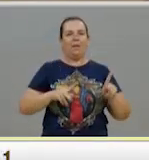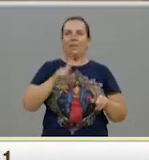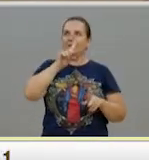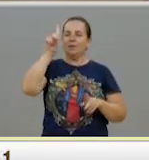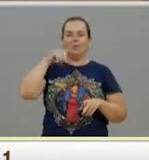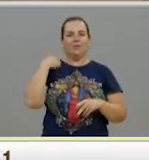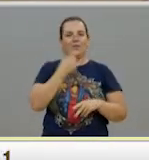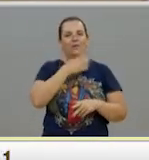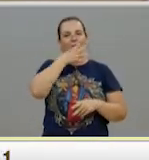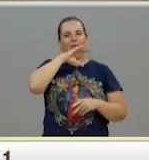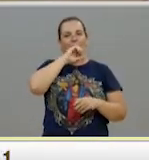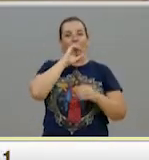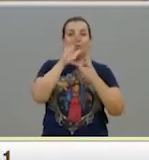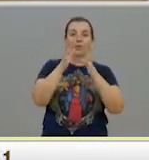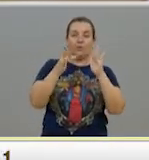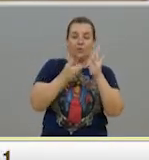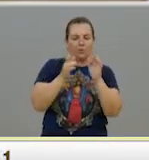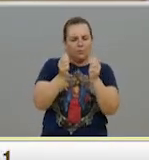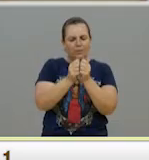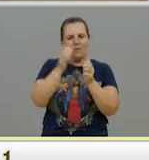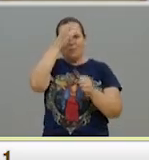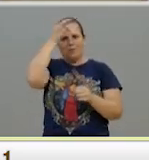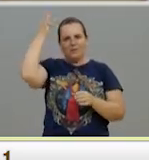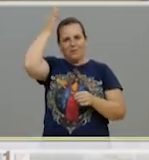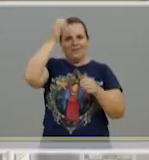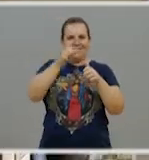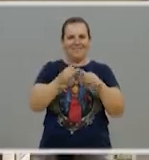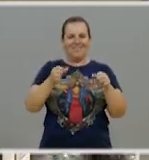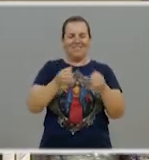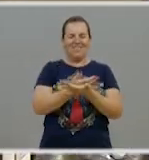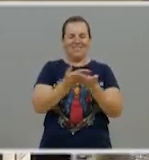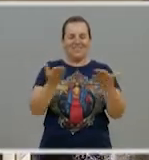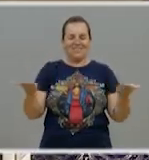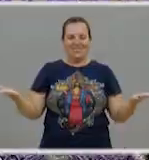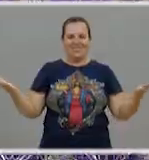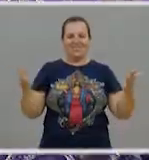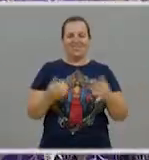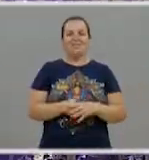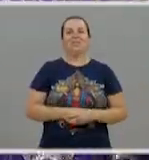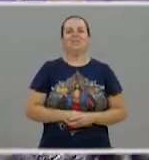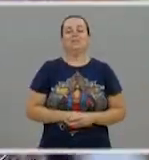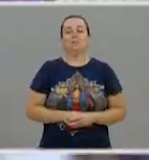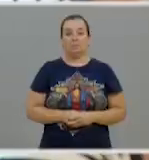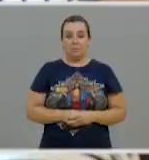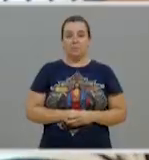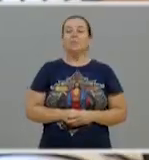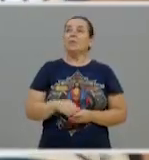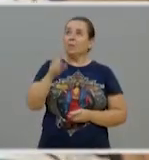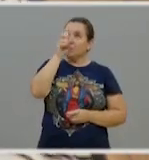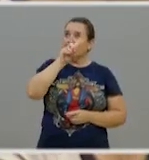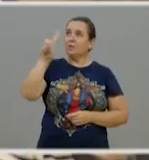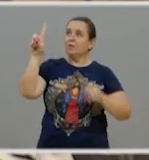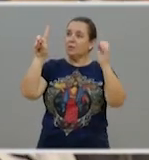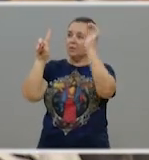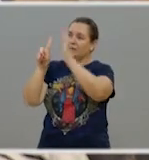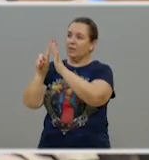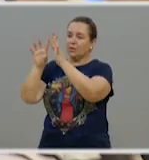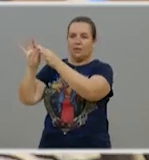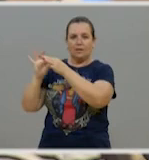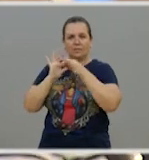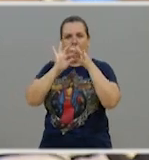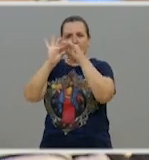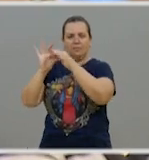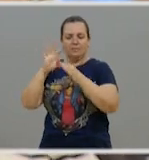nosso Pai, de Jesus Cristo como Espírito Santo, esteja com todos vocês. Bendito